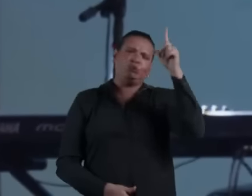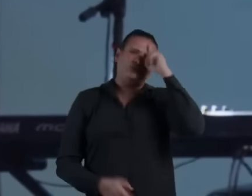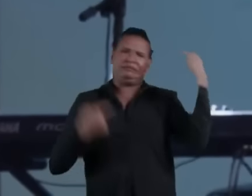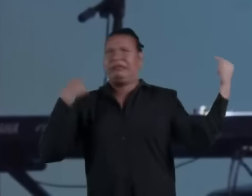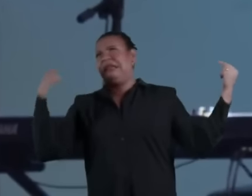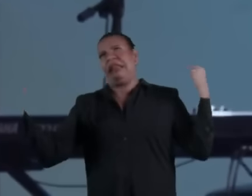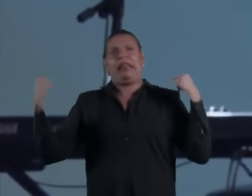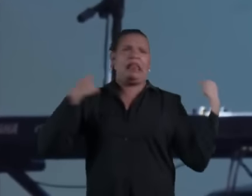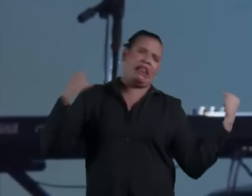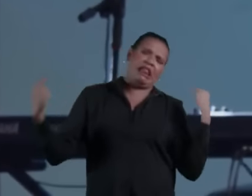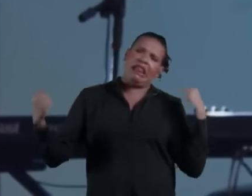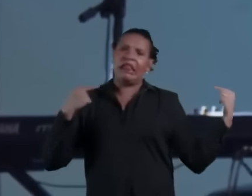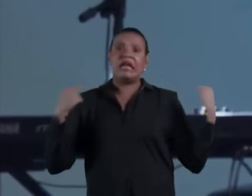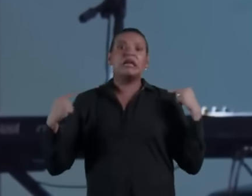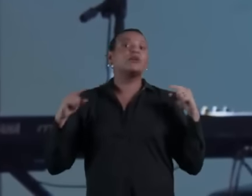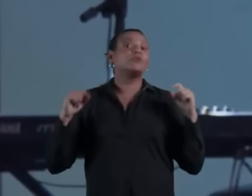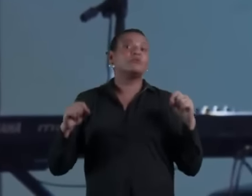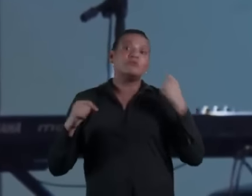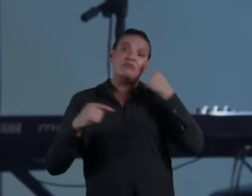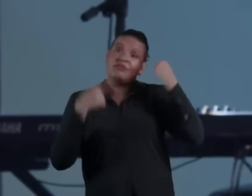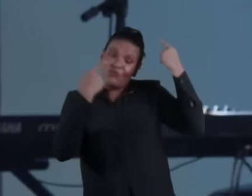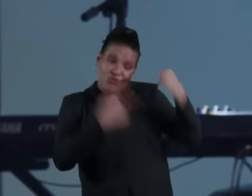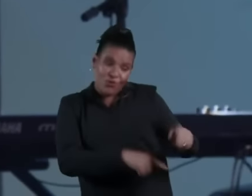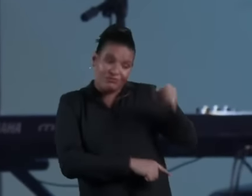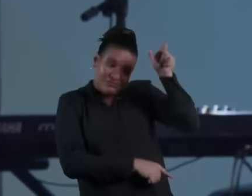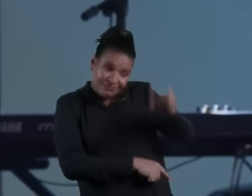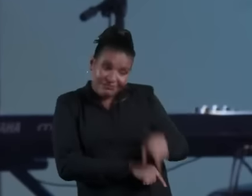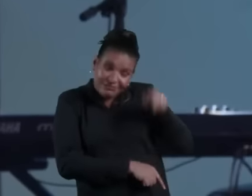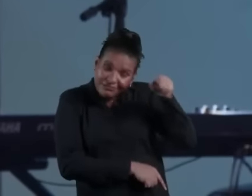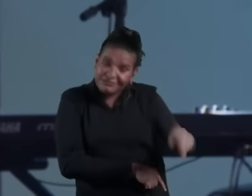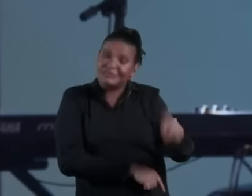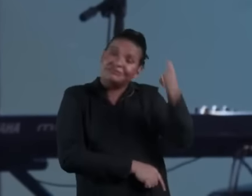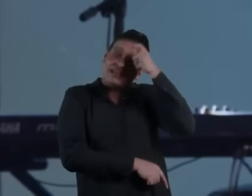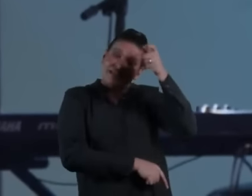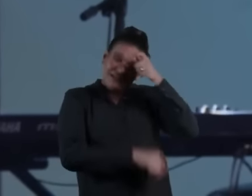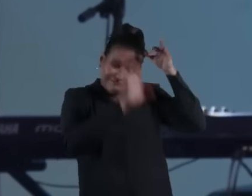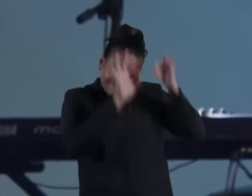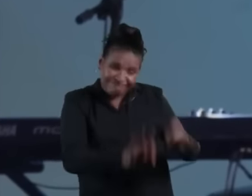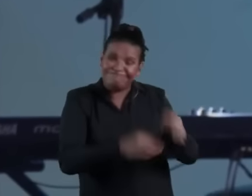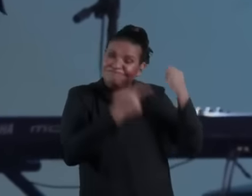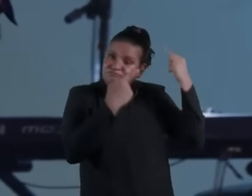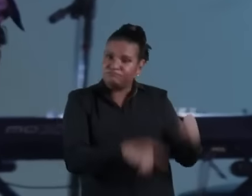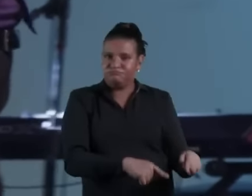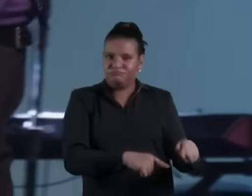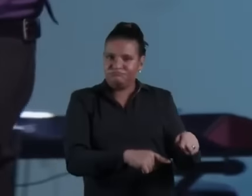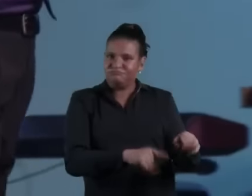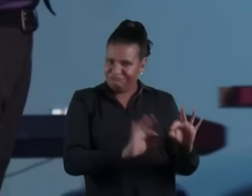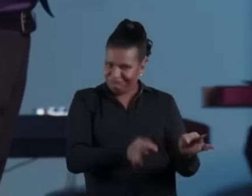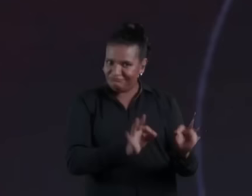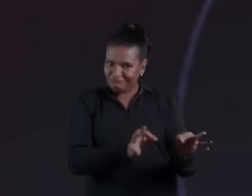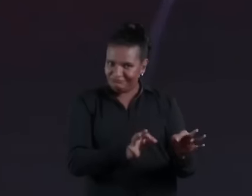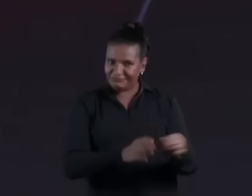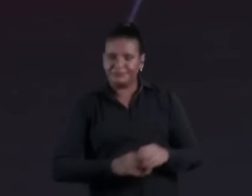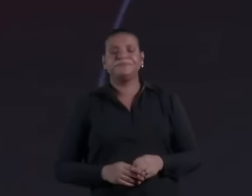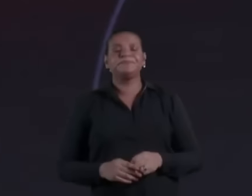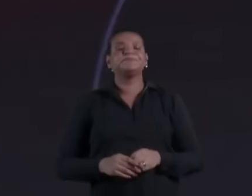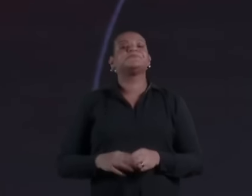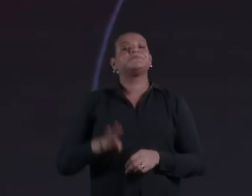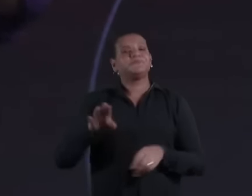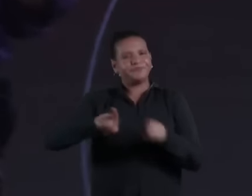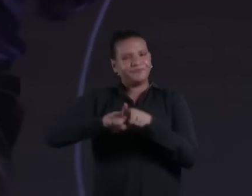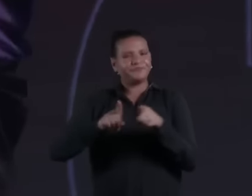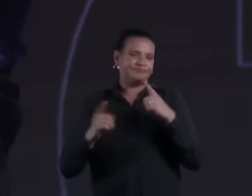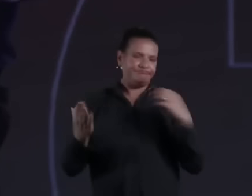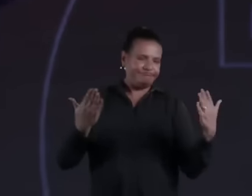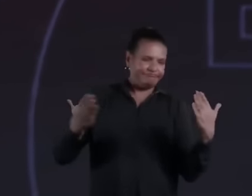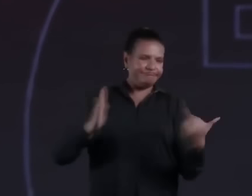é contra Satanás e contra o seu reino amém ou não Amém E aí ele usa de novo um outro contraste